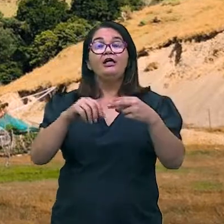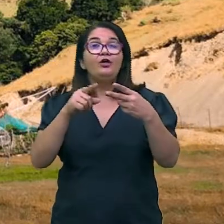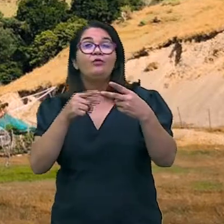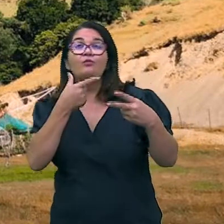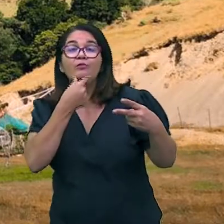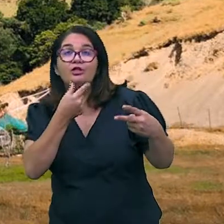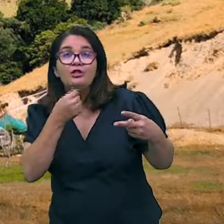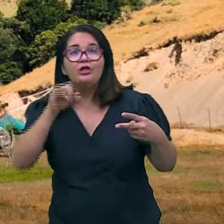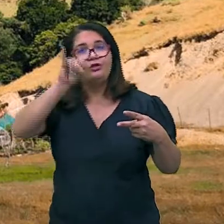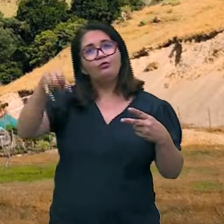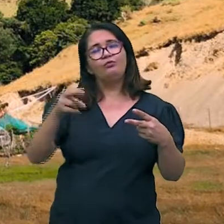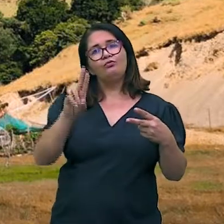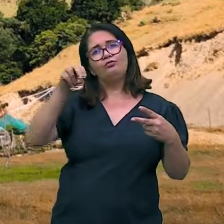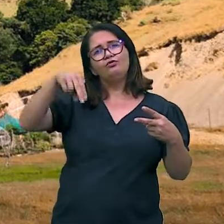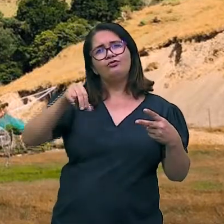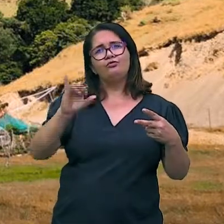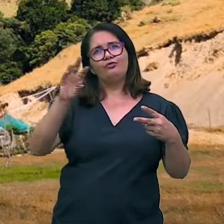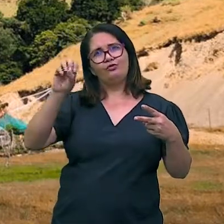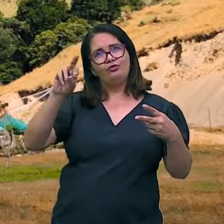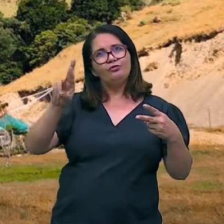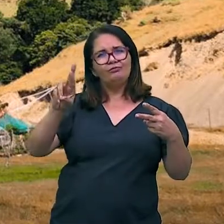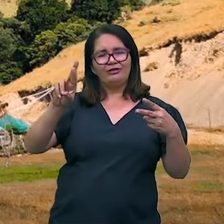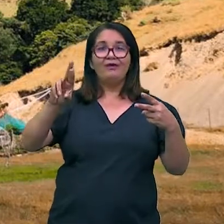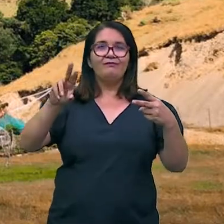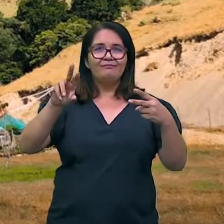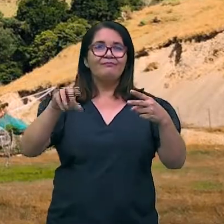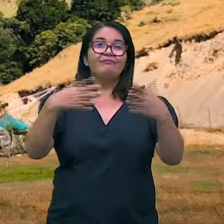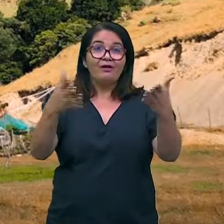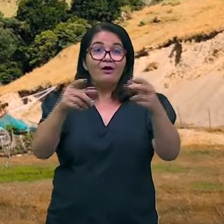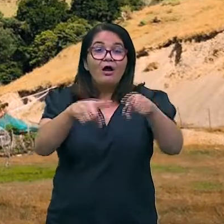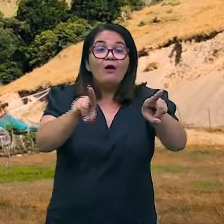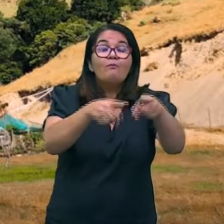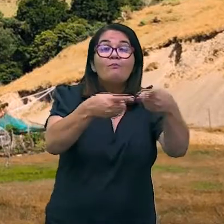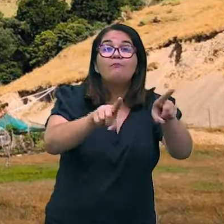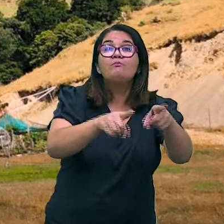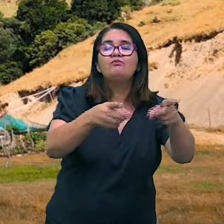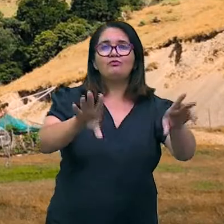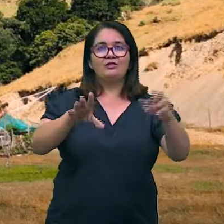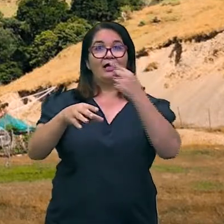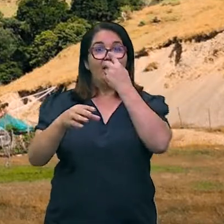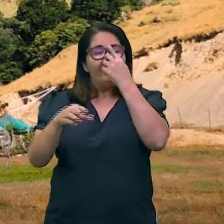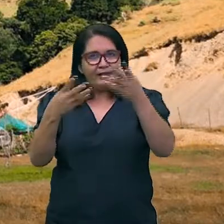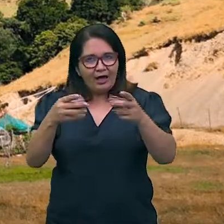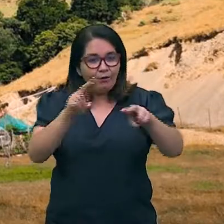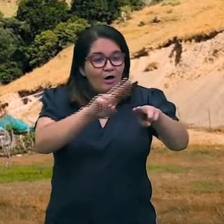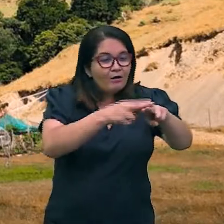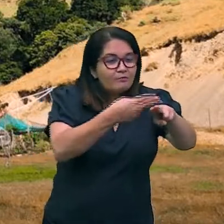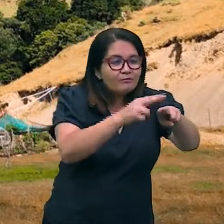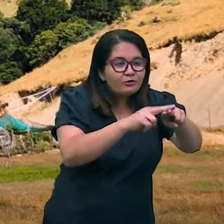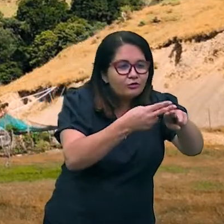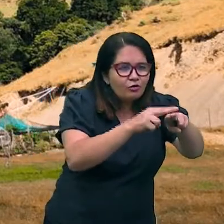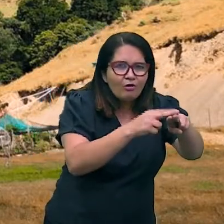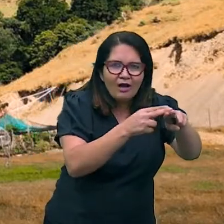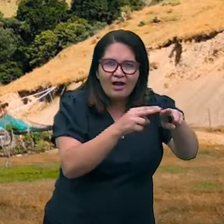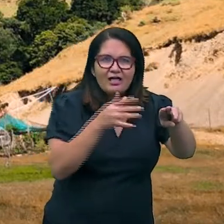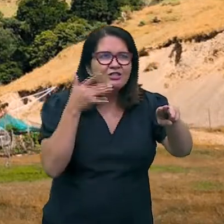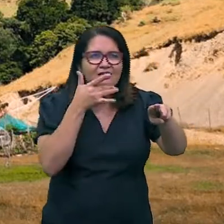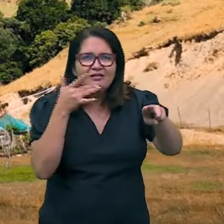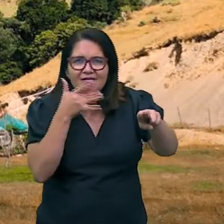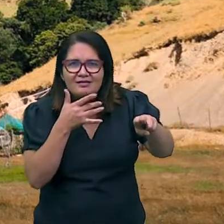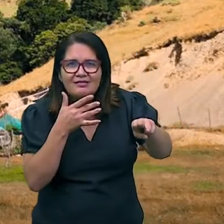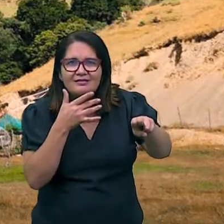nós temos a visão. Com sabor de chocolate, temos o paladar. E cheiro de terra molhada, nós temos